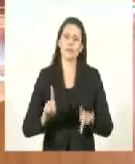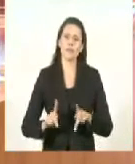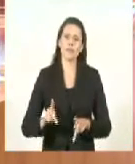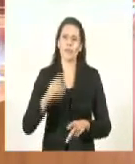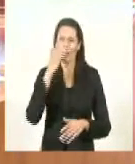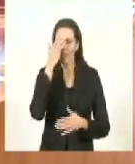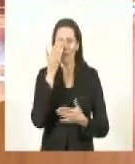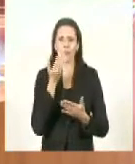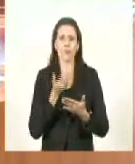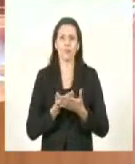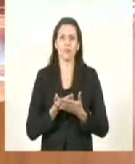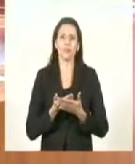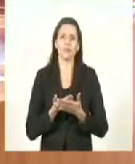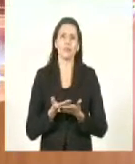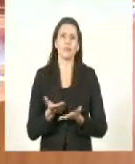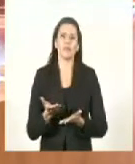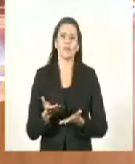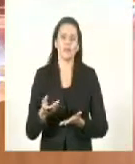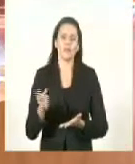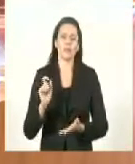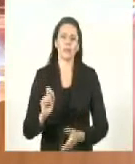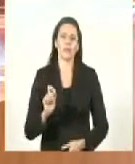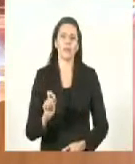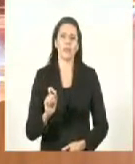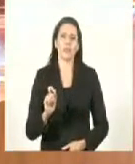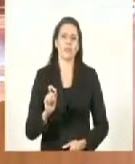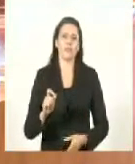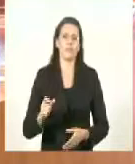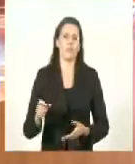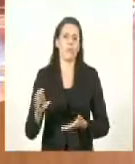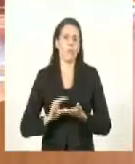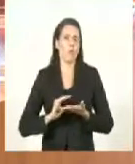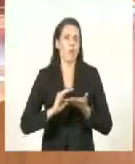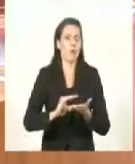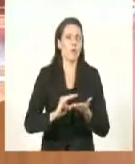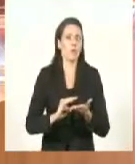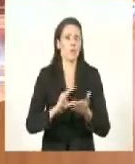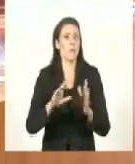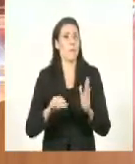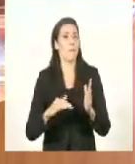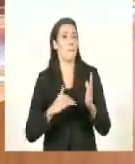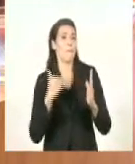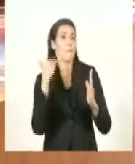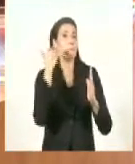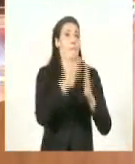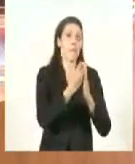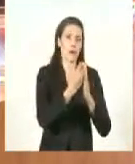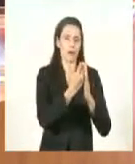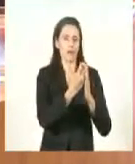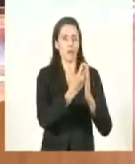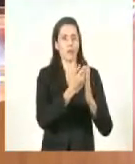com segurança? Não, policiamento é um dos itens da segurança. Foram gastos na segurança